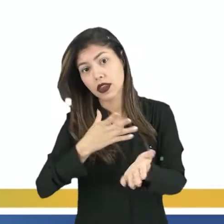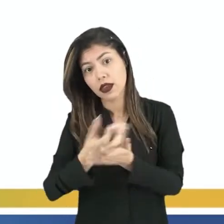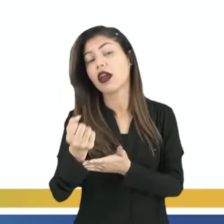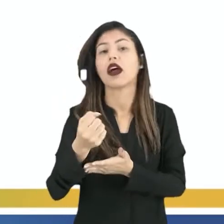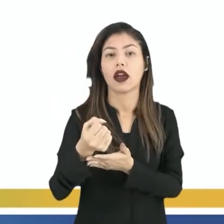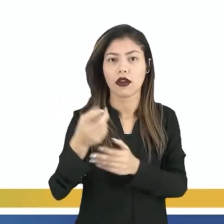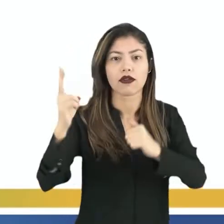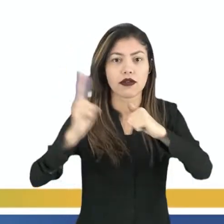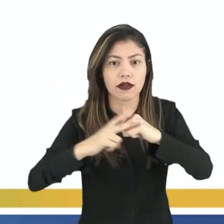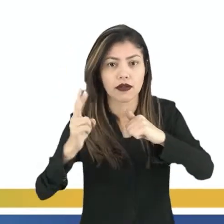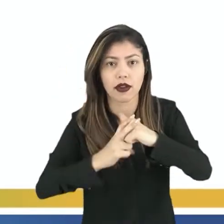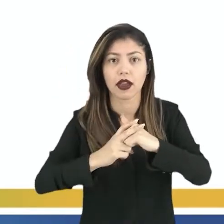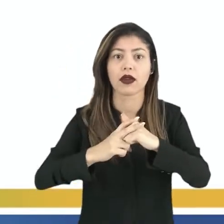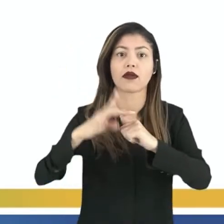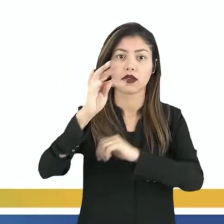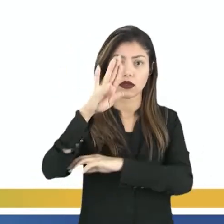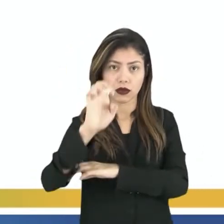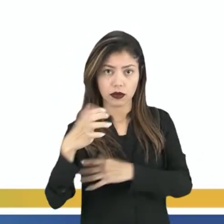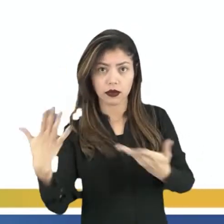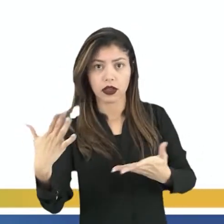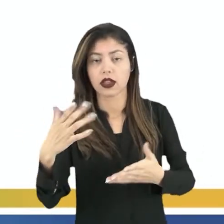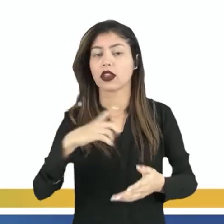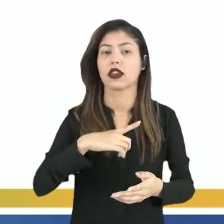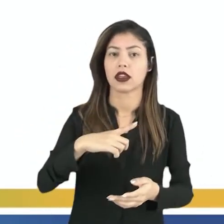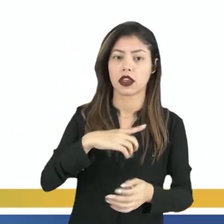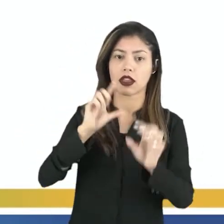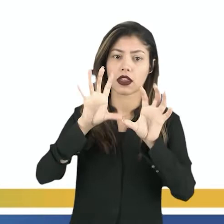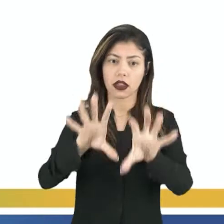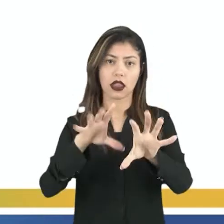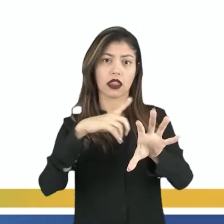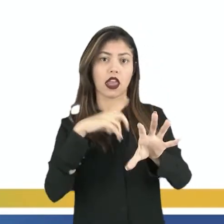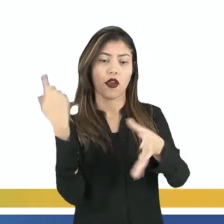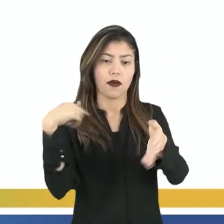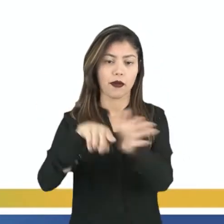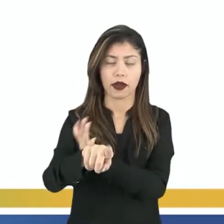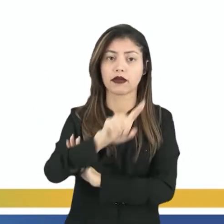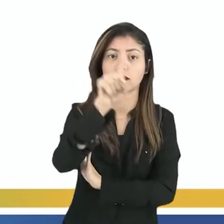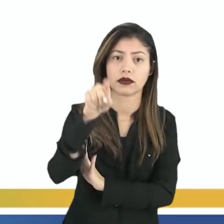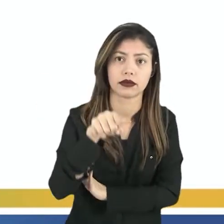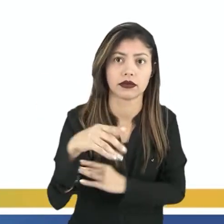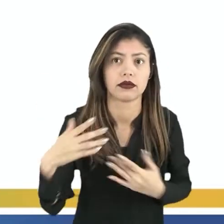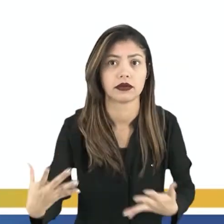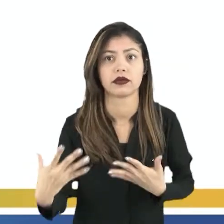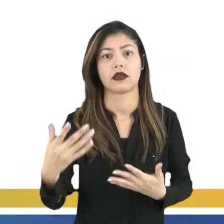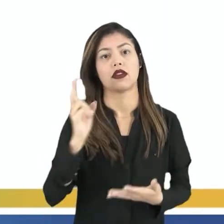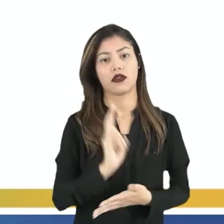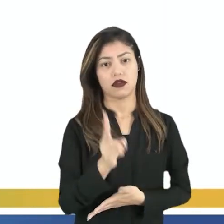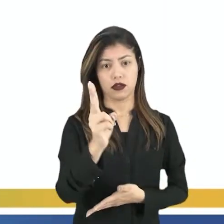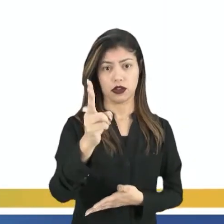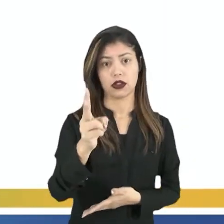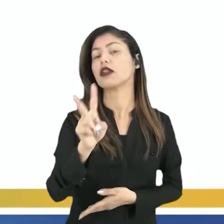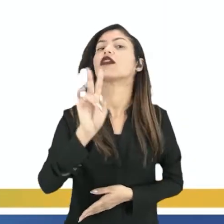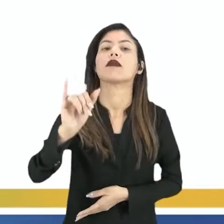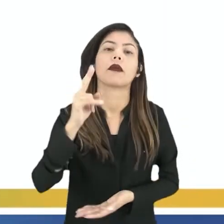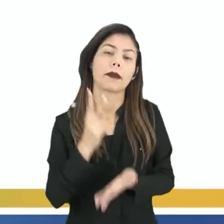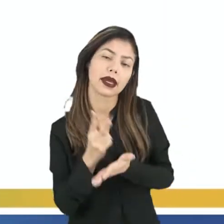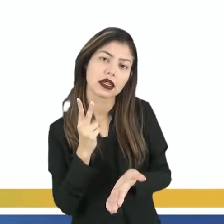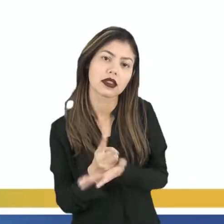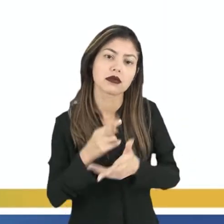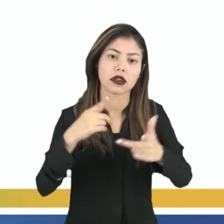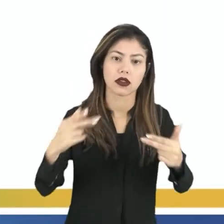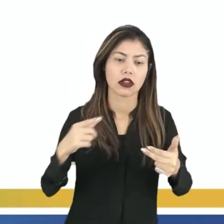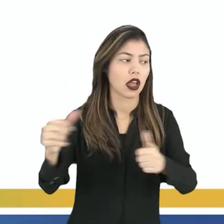segunda posição e coloca na frente da frase. E aí vai virar uma pergunta, certo? No present continuous é a mesma coisa. Vocês